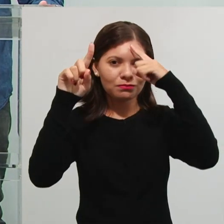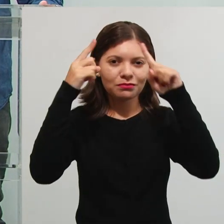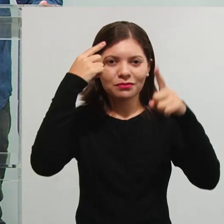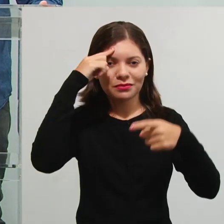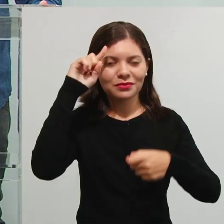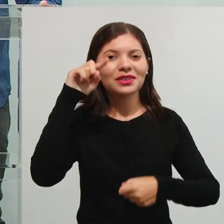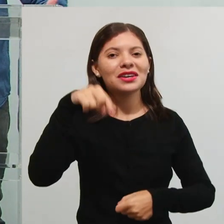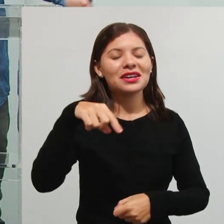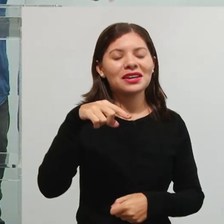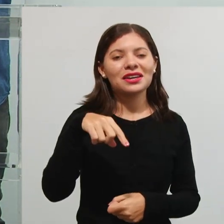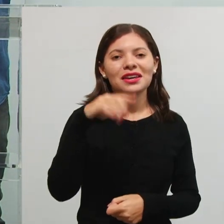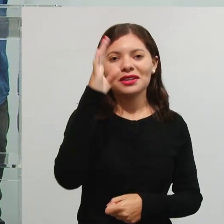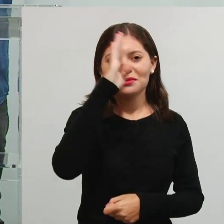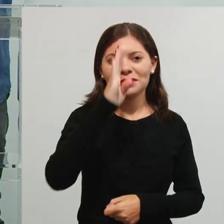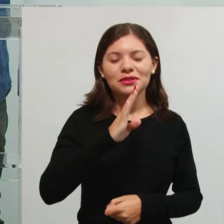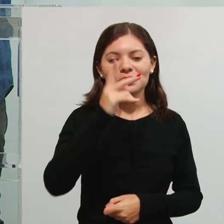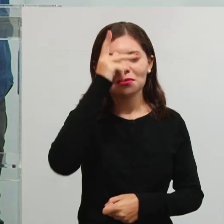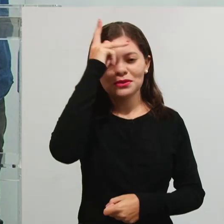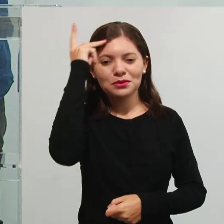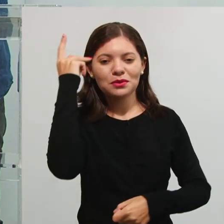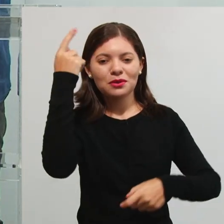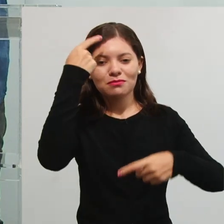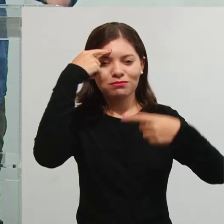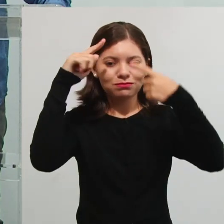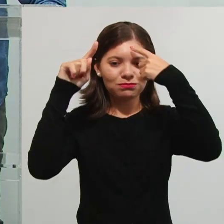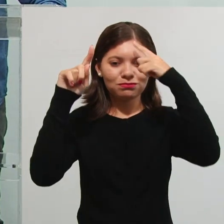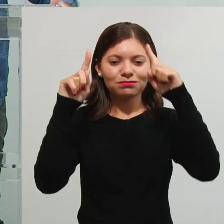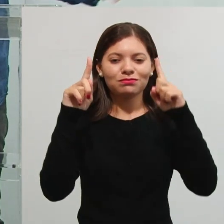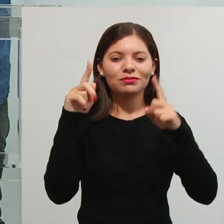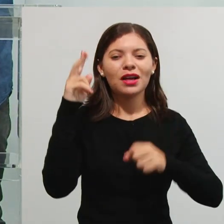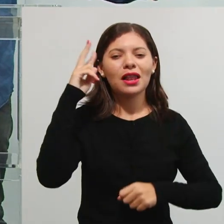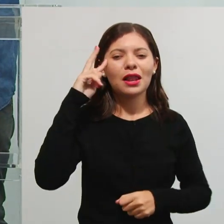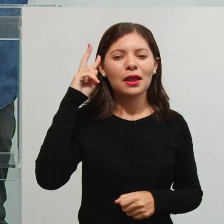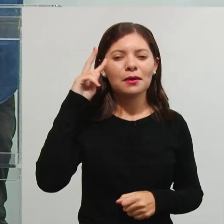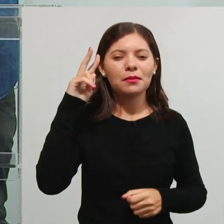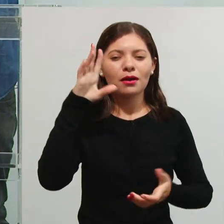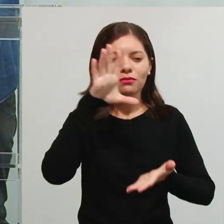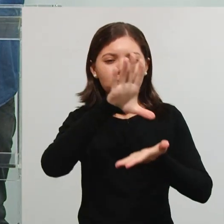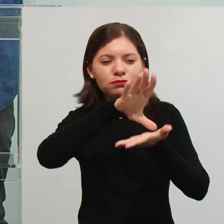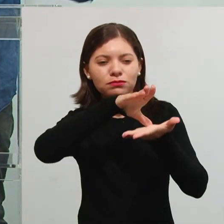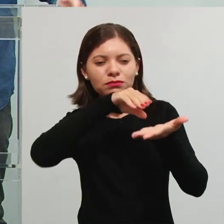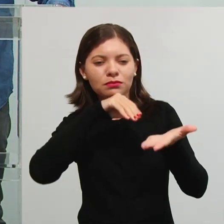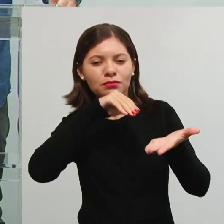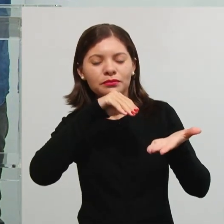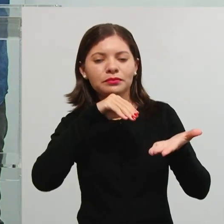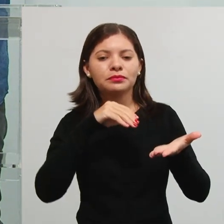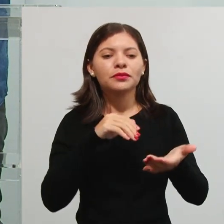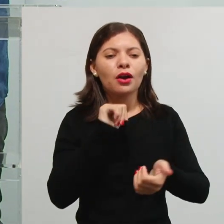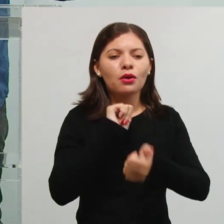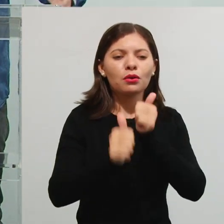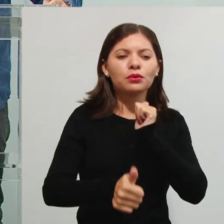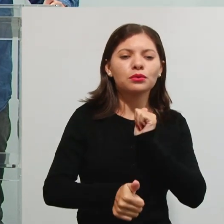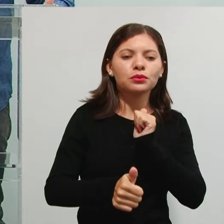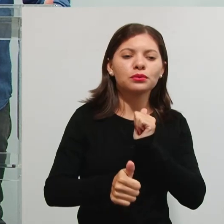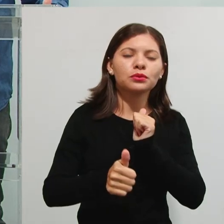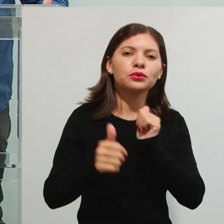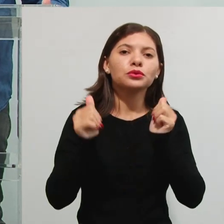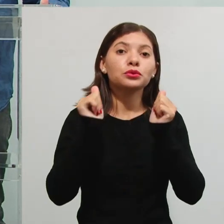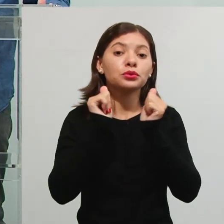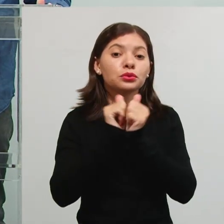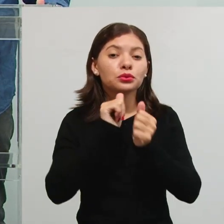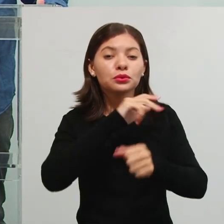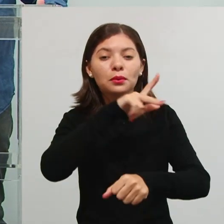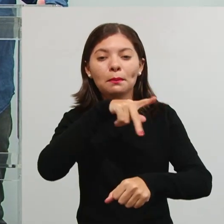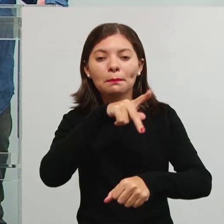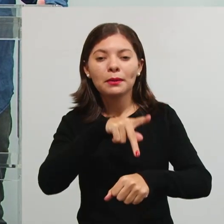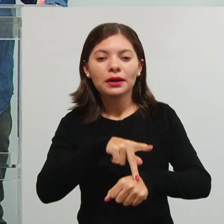é criativo, né? É só você lembrar aí das últimas Copas do Mundo. Nós vemos aí torcidas de todo mundo se reunindo em um país, naquele